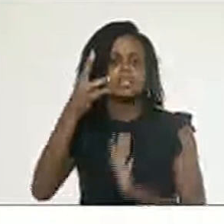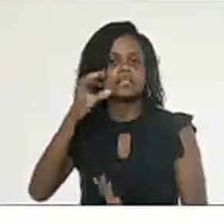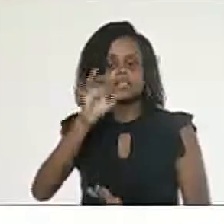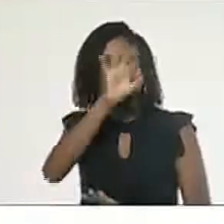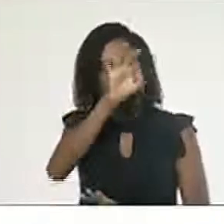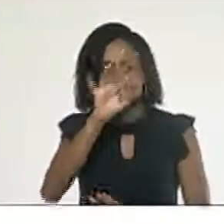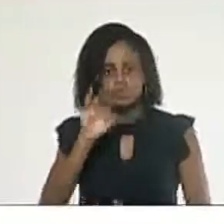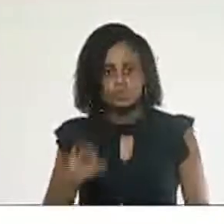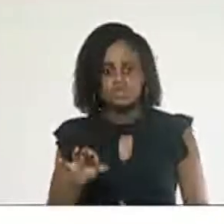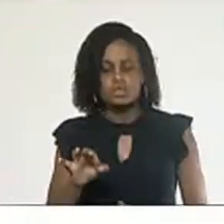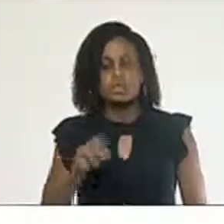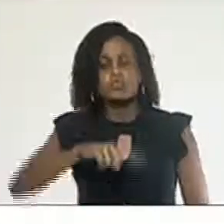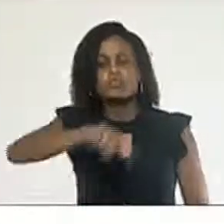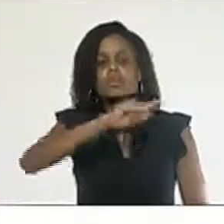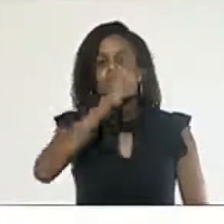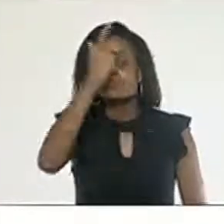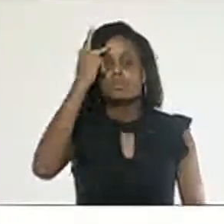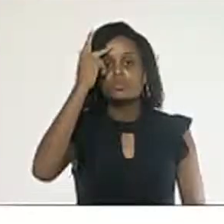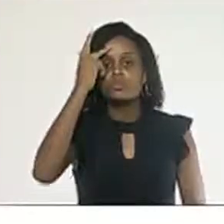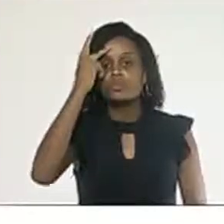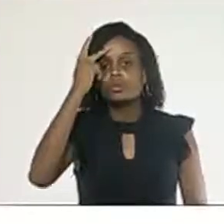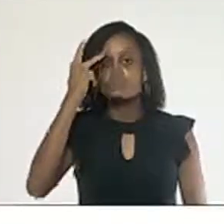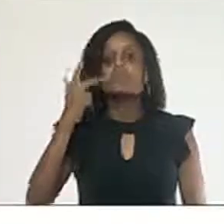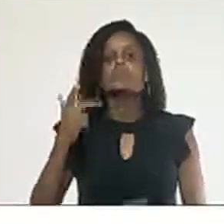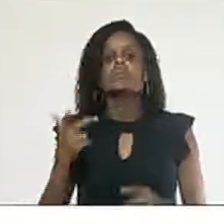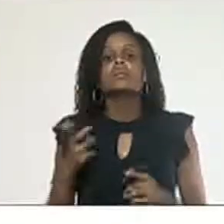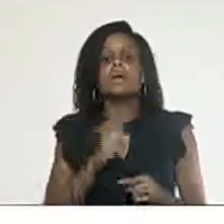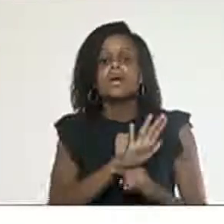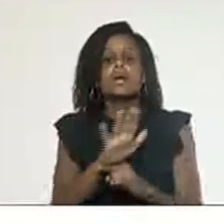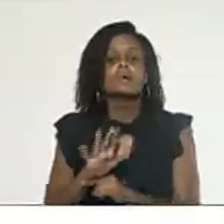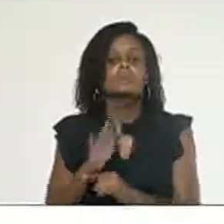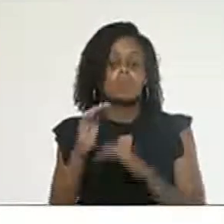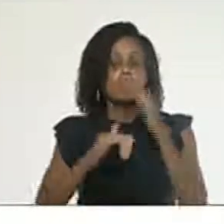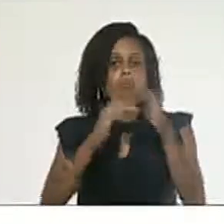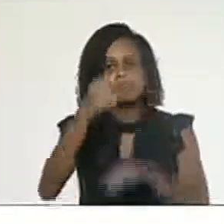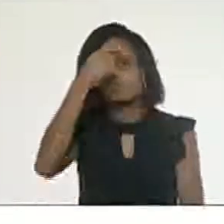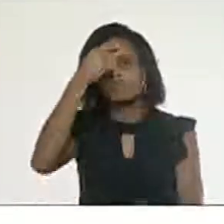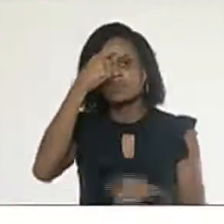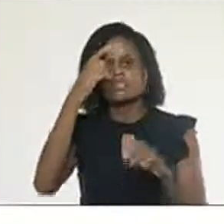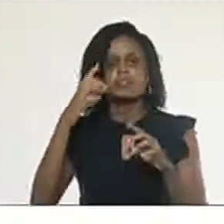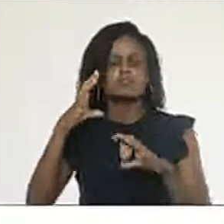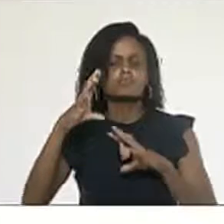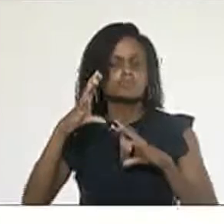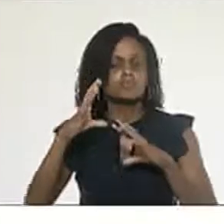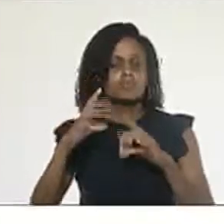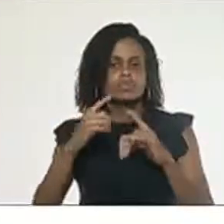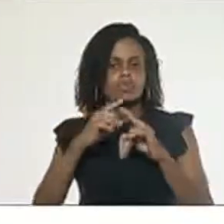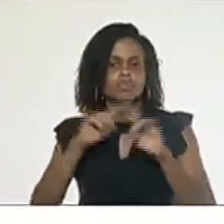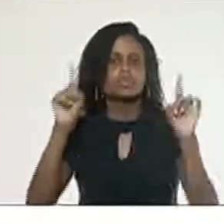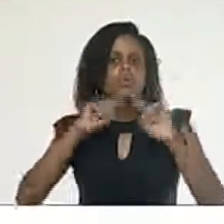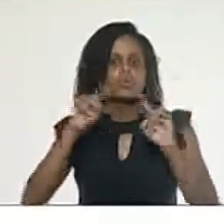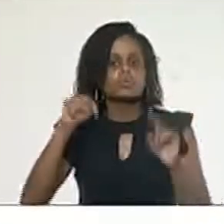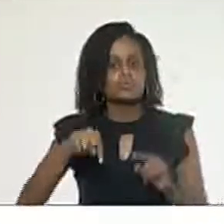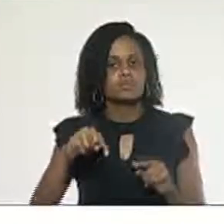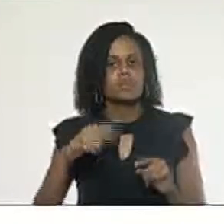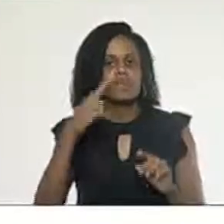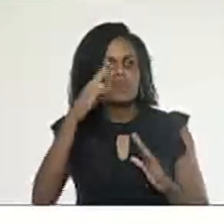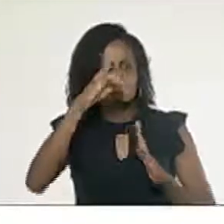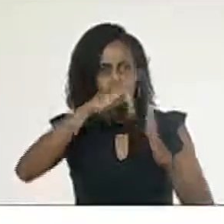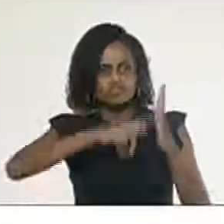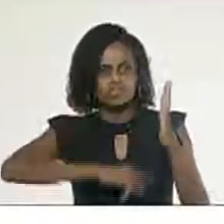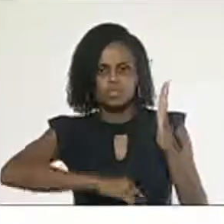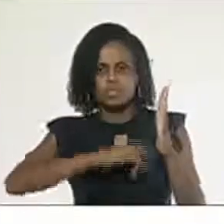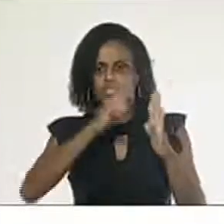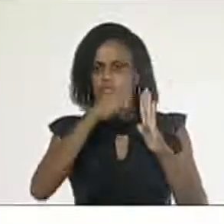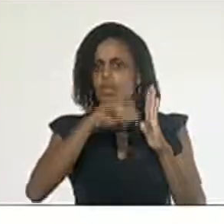30% daqueles e daquelas que constroem o pensamento crítico nesse país. Então, quando eu vejo aquela listinha de universidades que estão